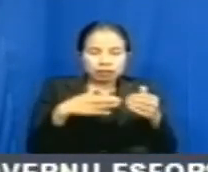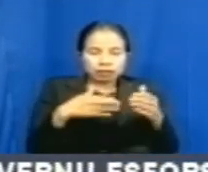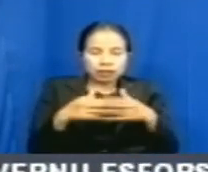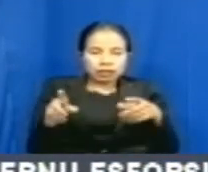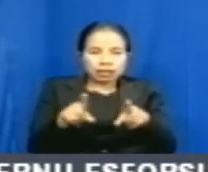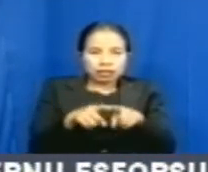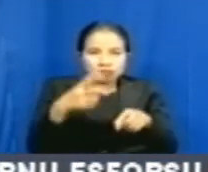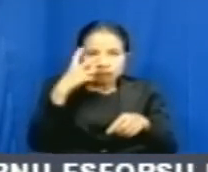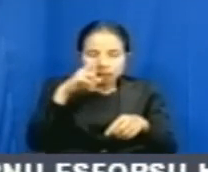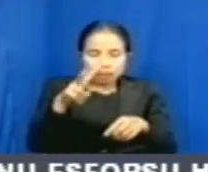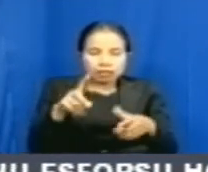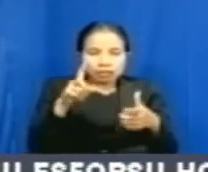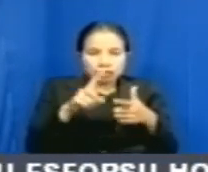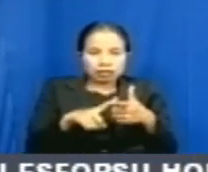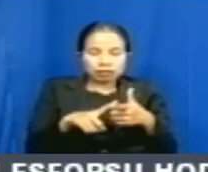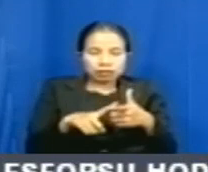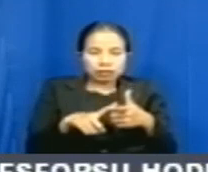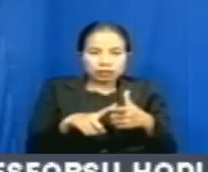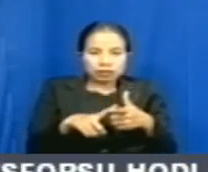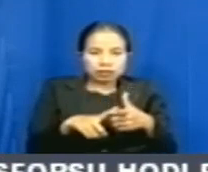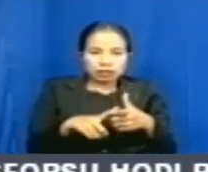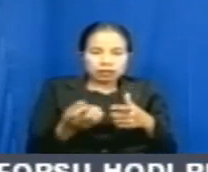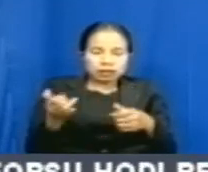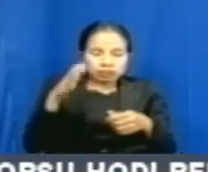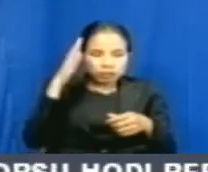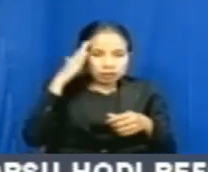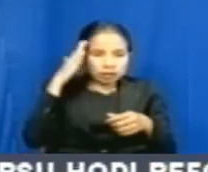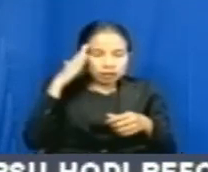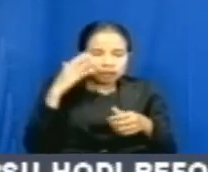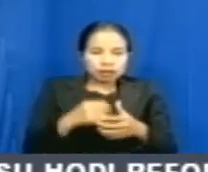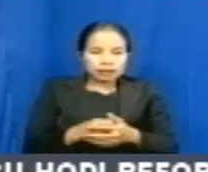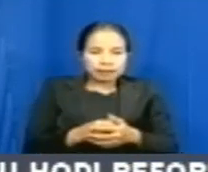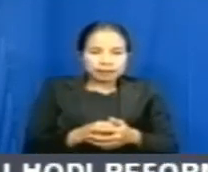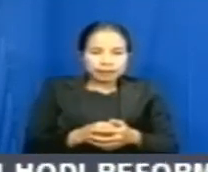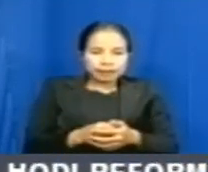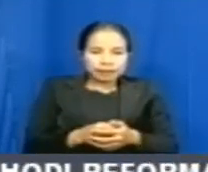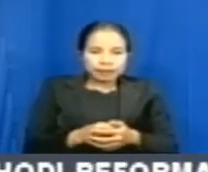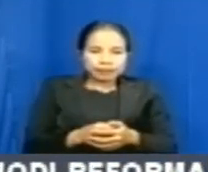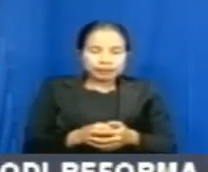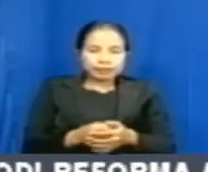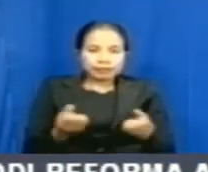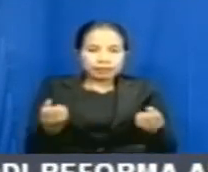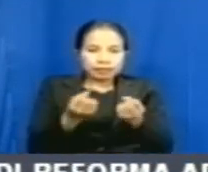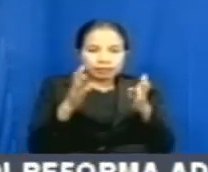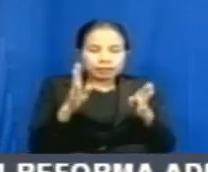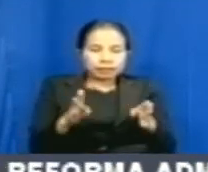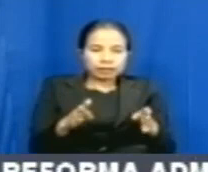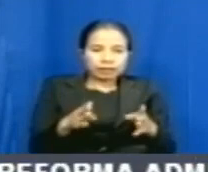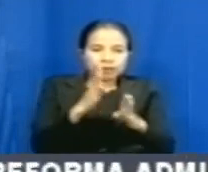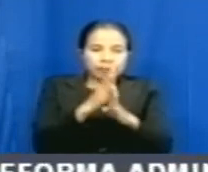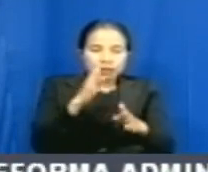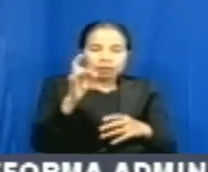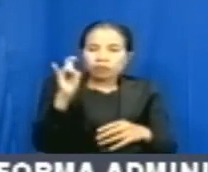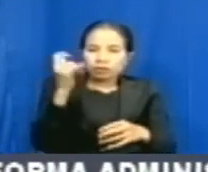passarista, pois serão se identifica quando a nessa condutor microlete, a táxi será